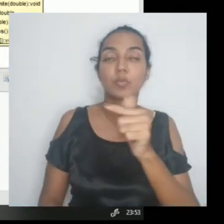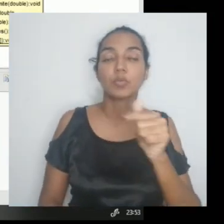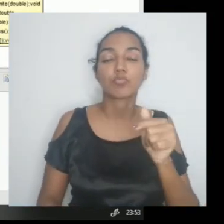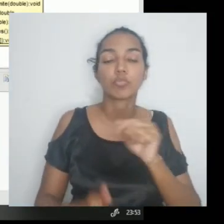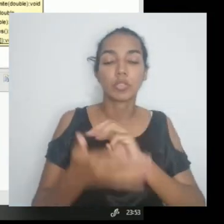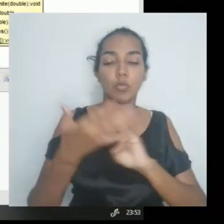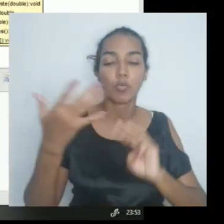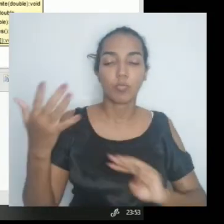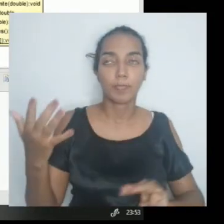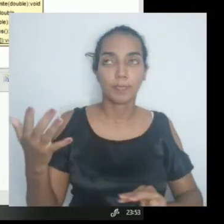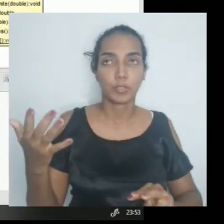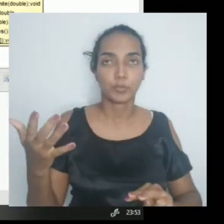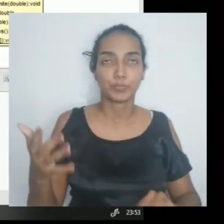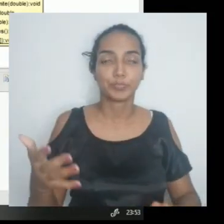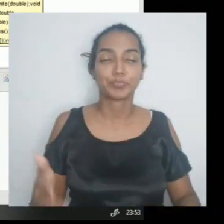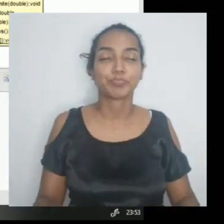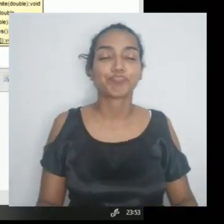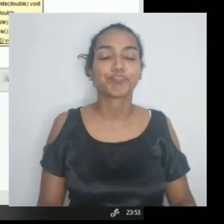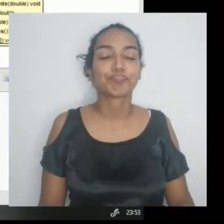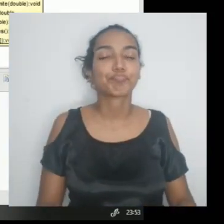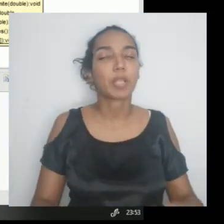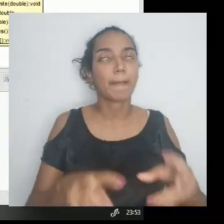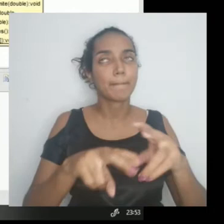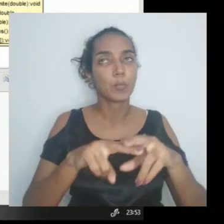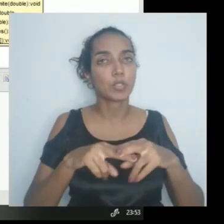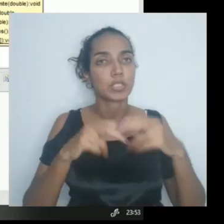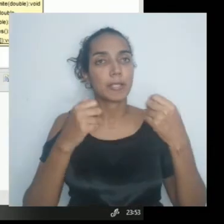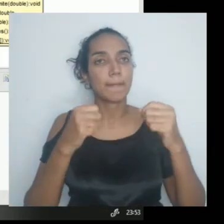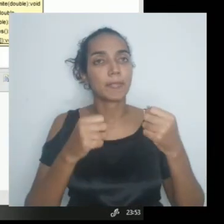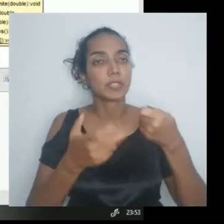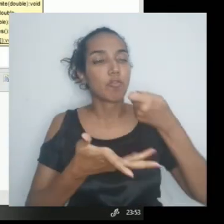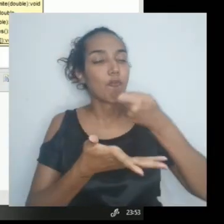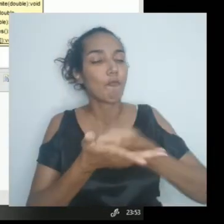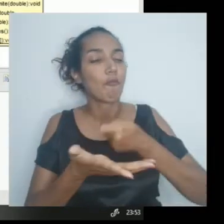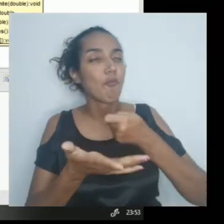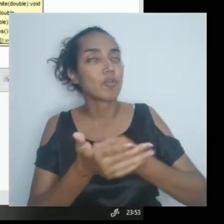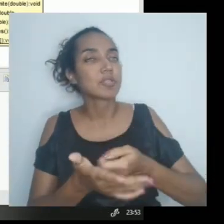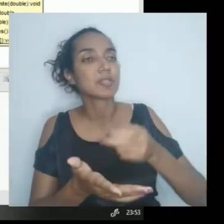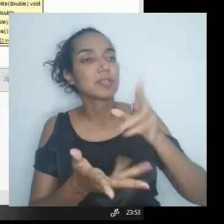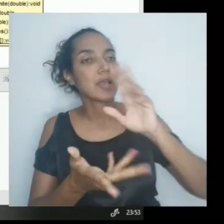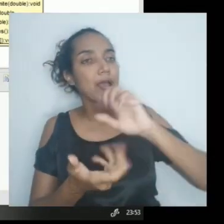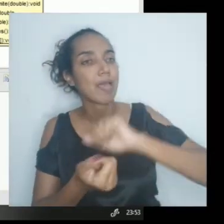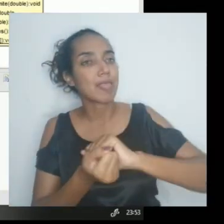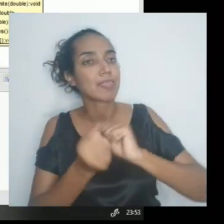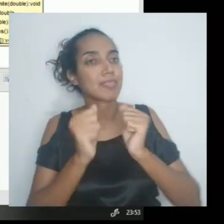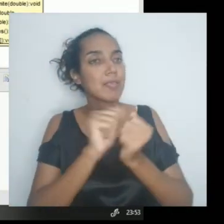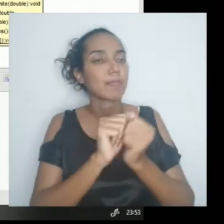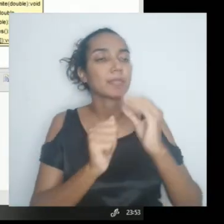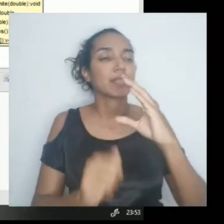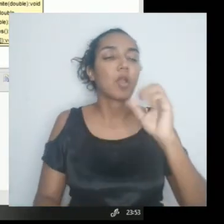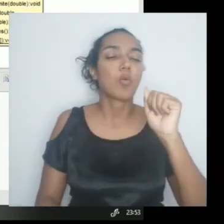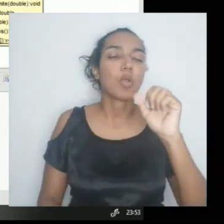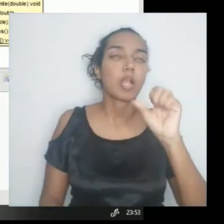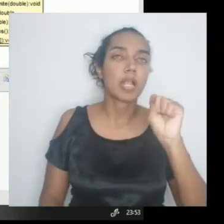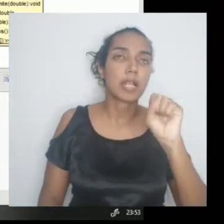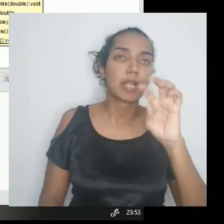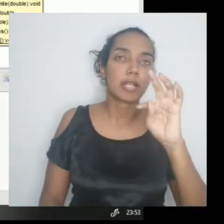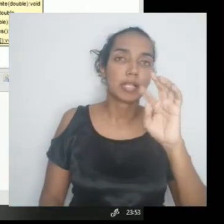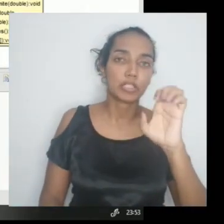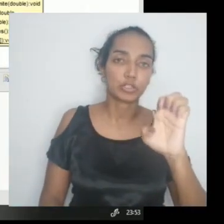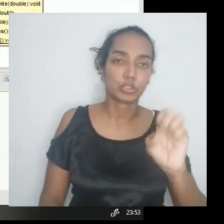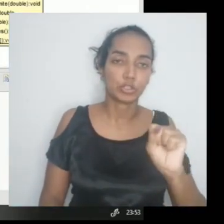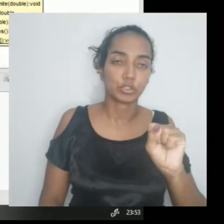preciso adaptar esse meu objeto para dizer, ó, coloca para mim um cast, transforma